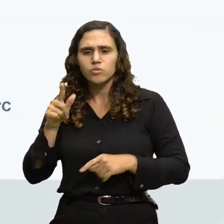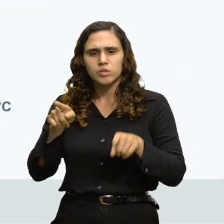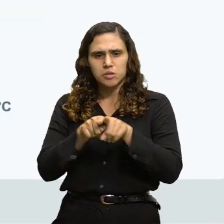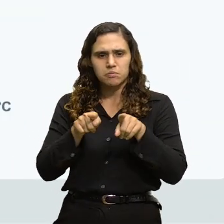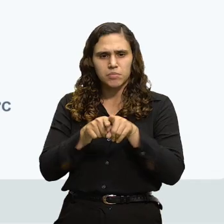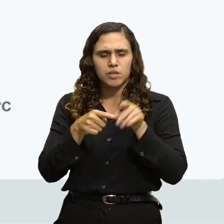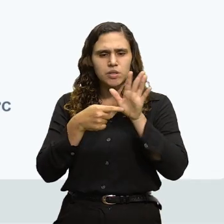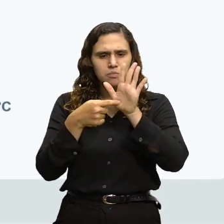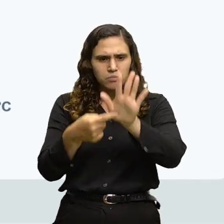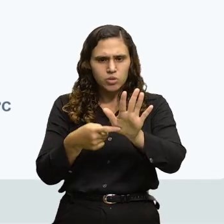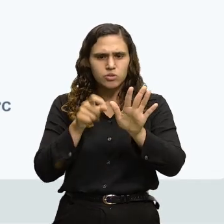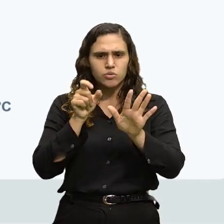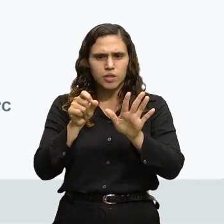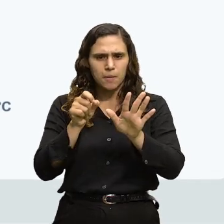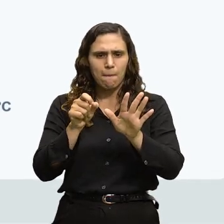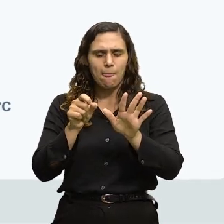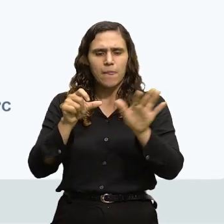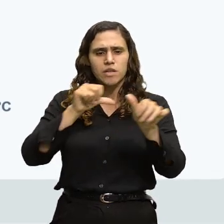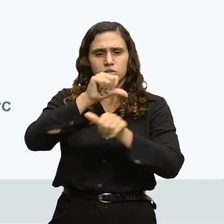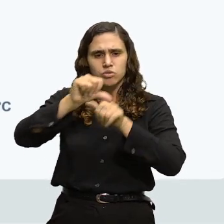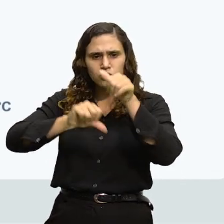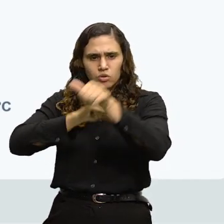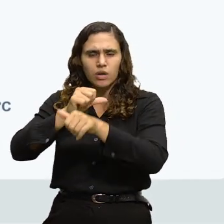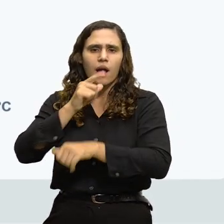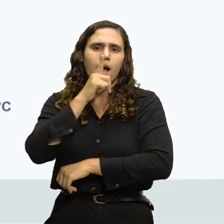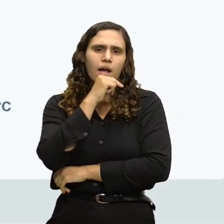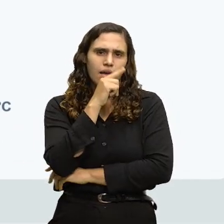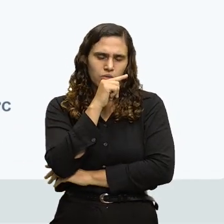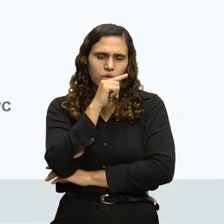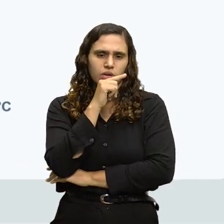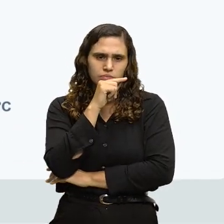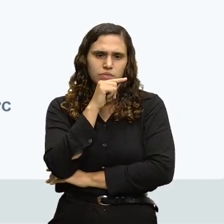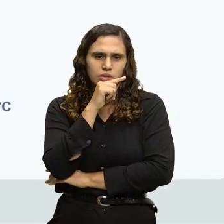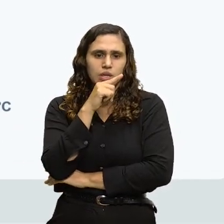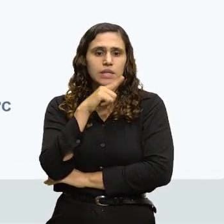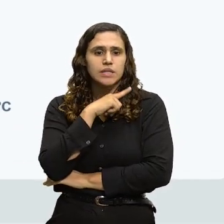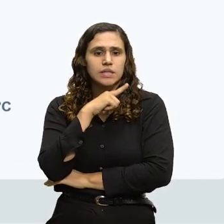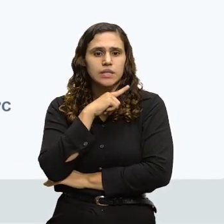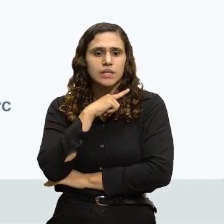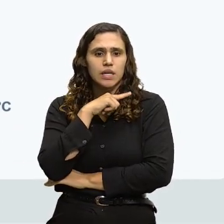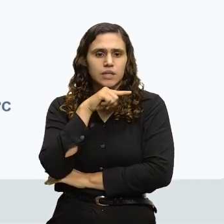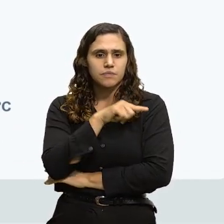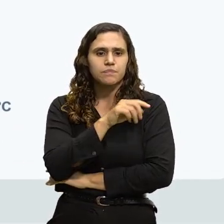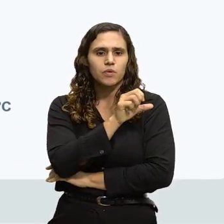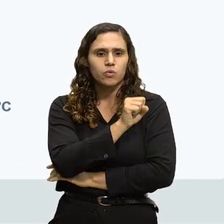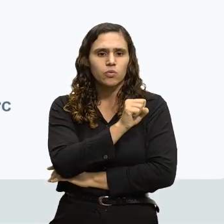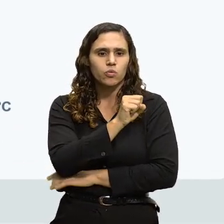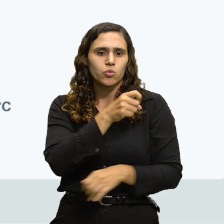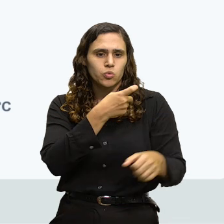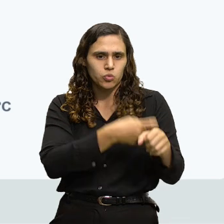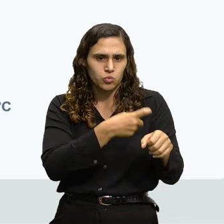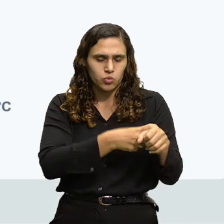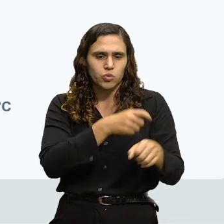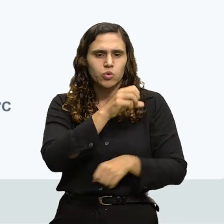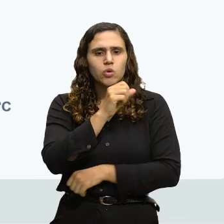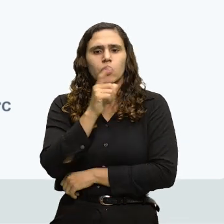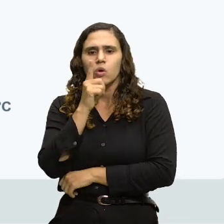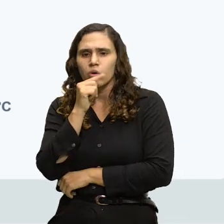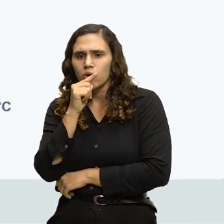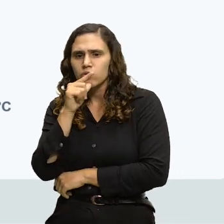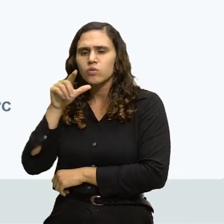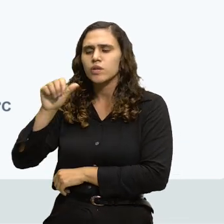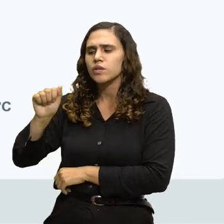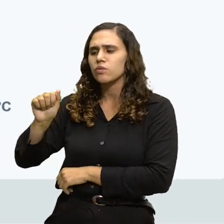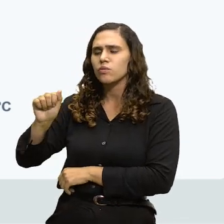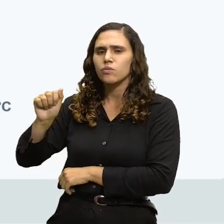mostra as mudanças de estado físico da água. Então nós temos a mudança do estado sólido para o líquido e para o gasoso.